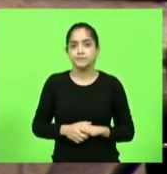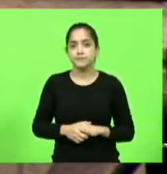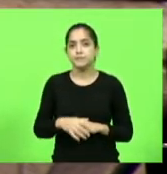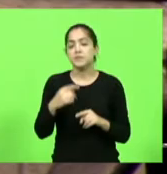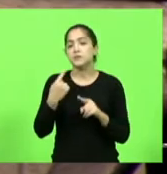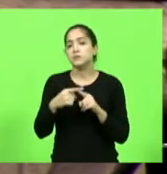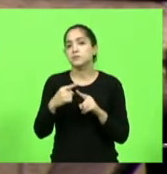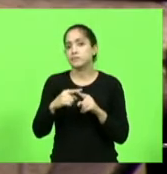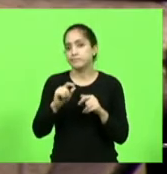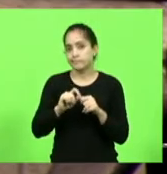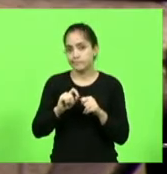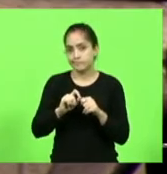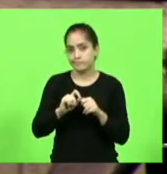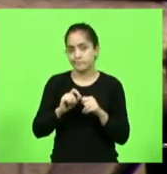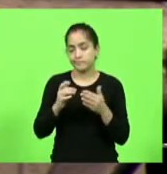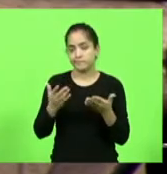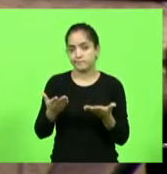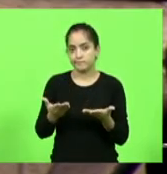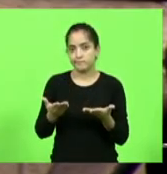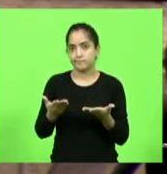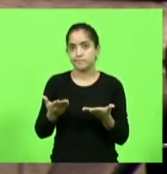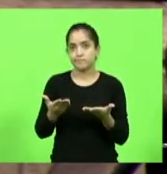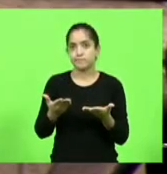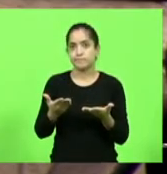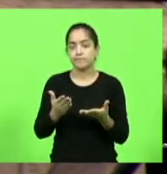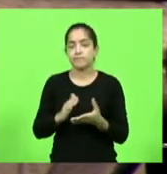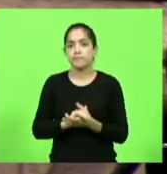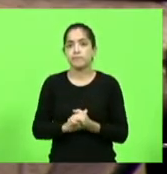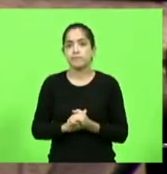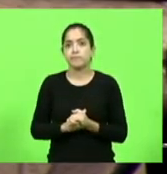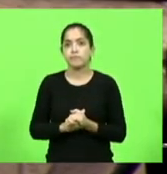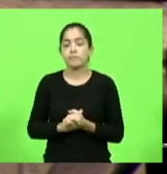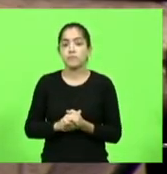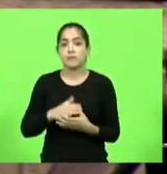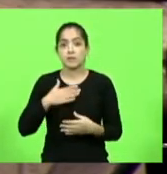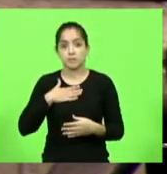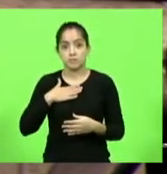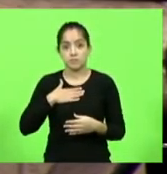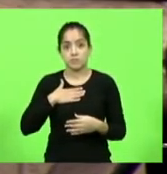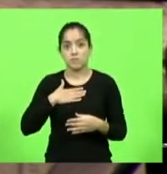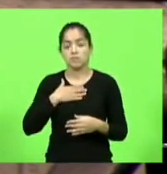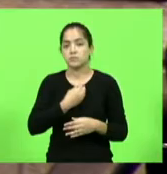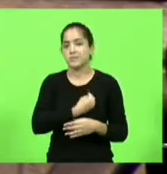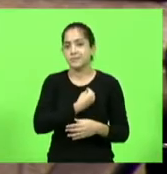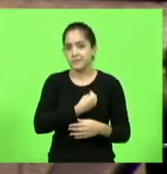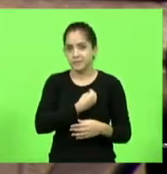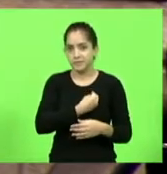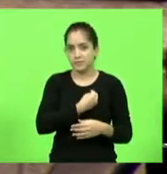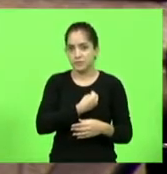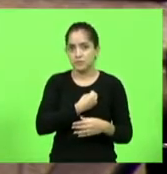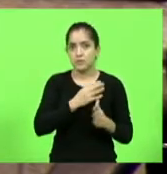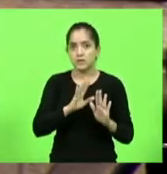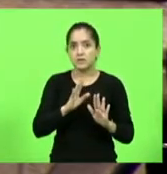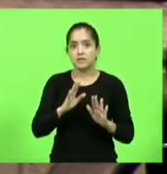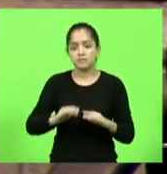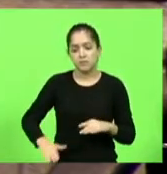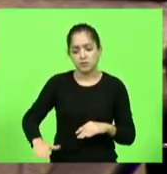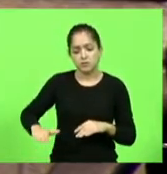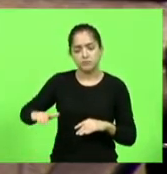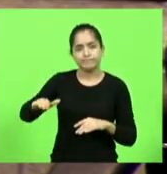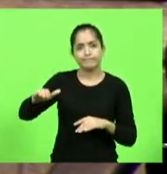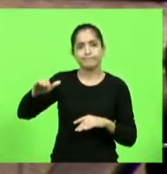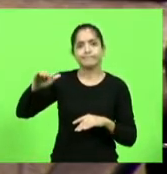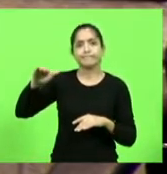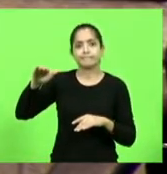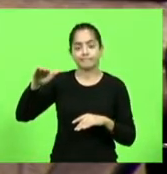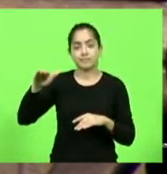fiz isso? Porque eu sou aquele cidadão do Vale do Itajaí que, desde novinho, João Amin,